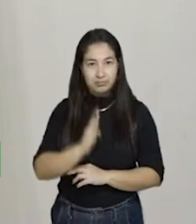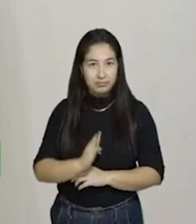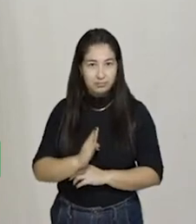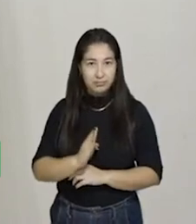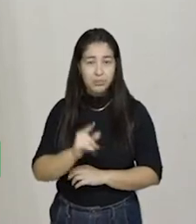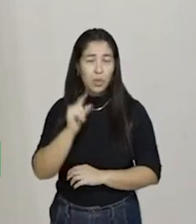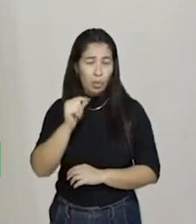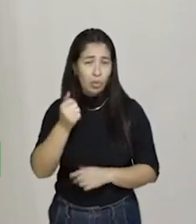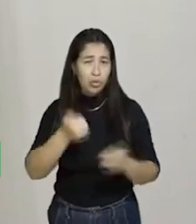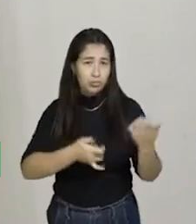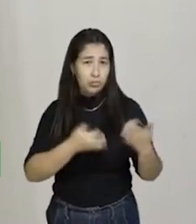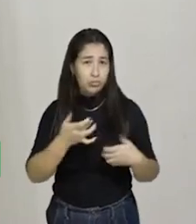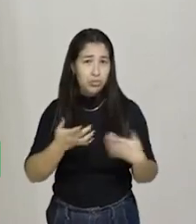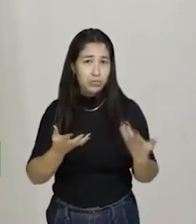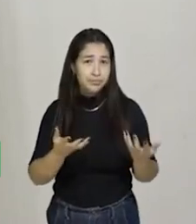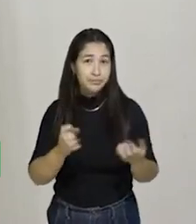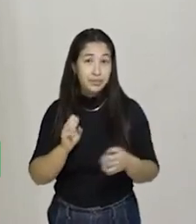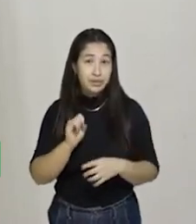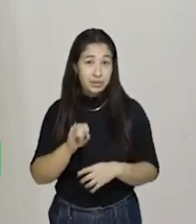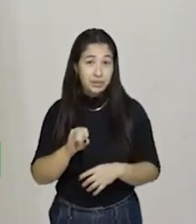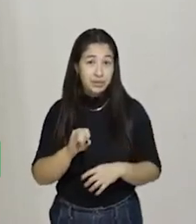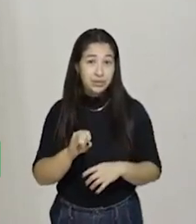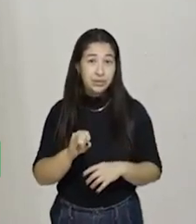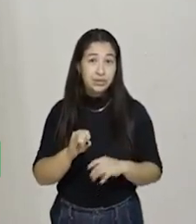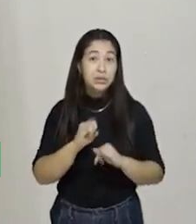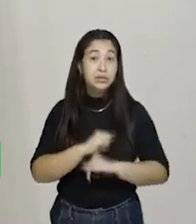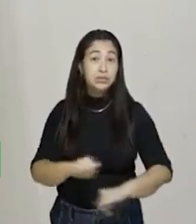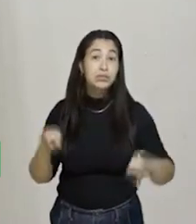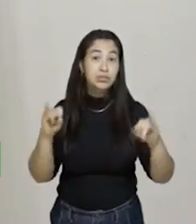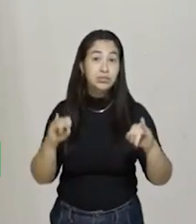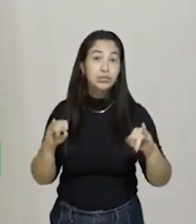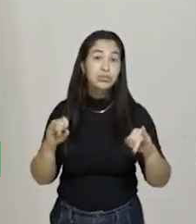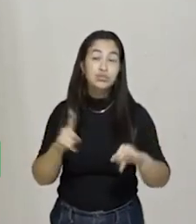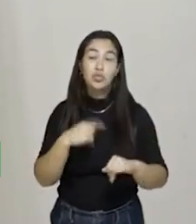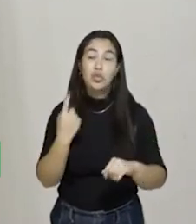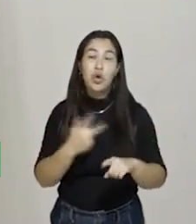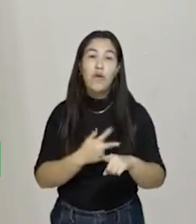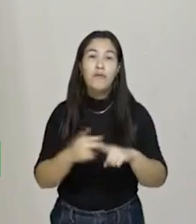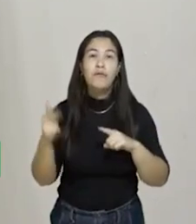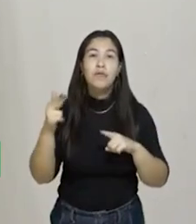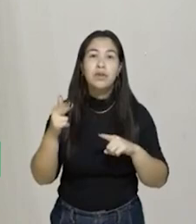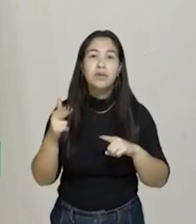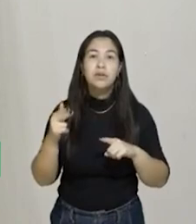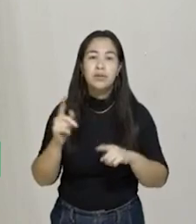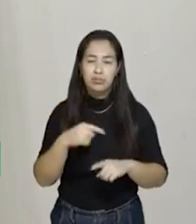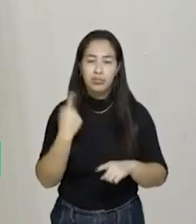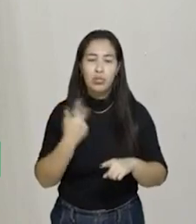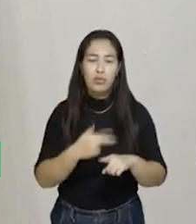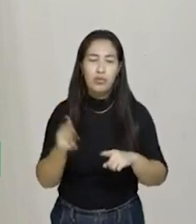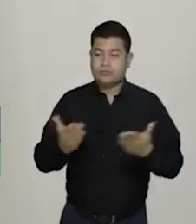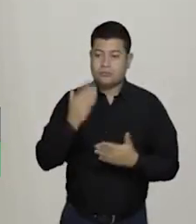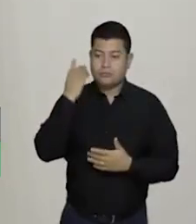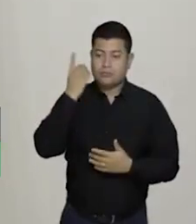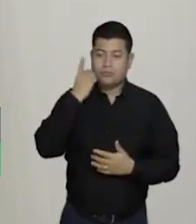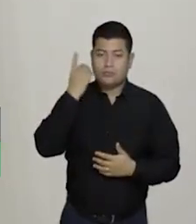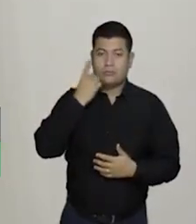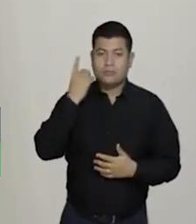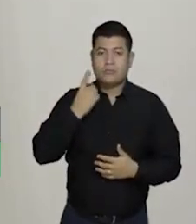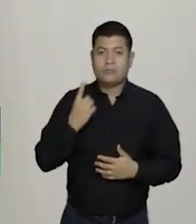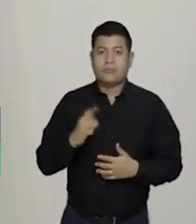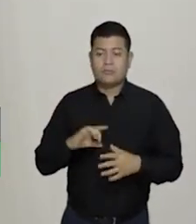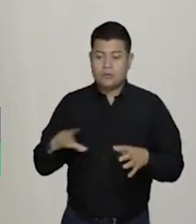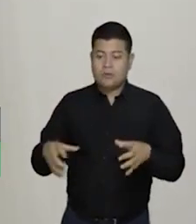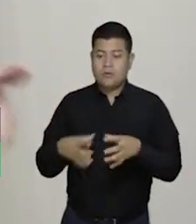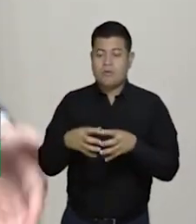dizer para todos nós vencemos nós vencemos esforço